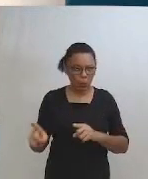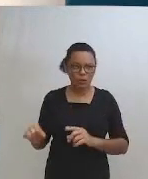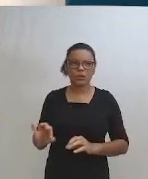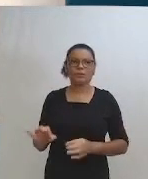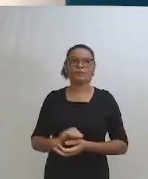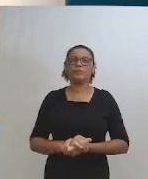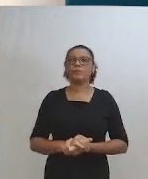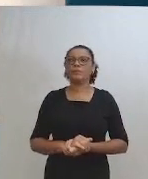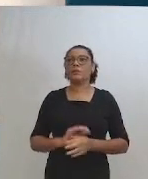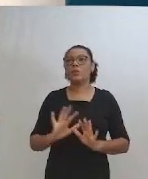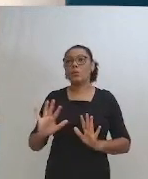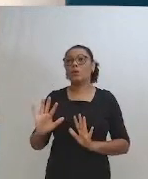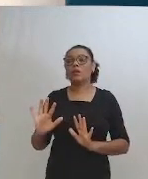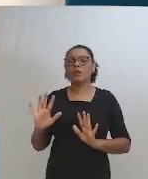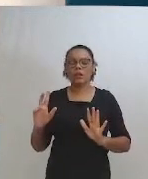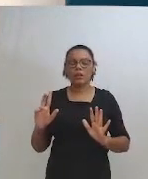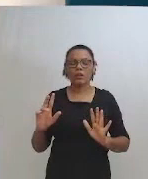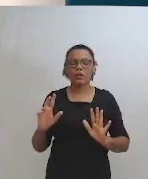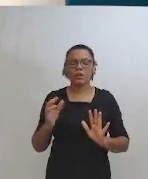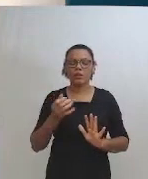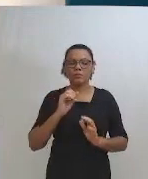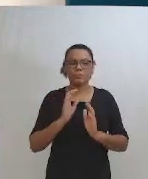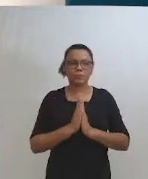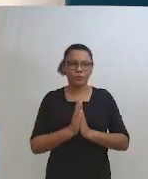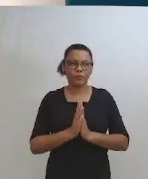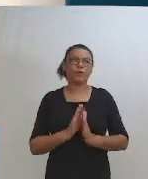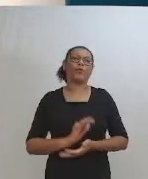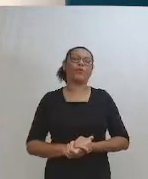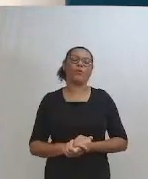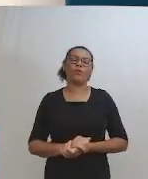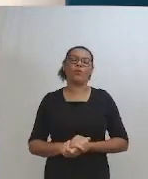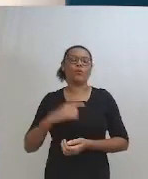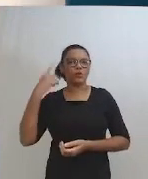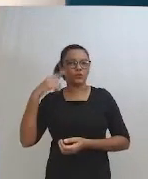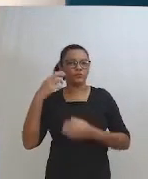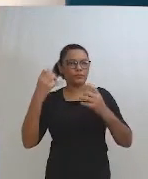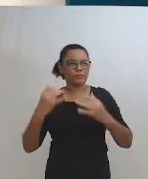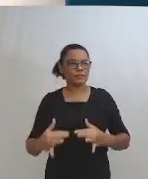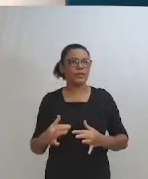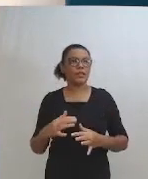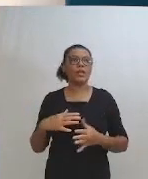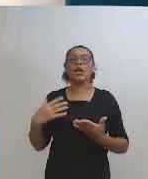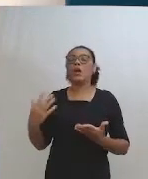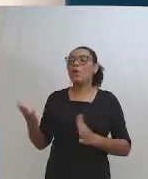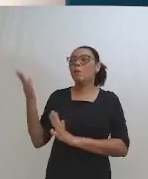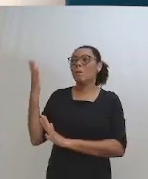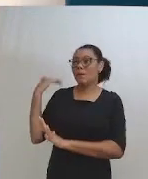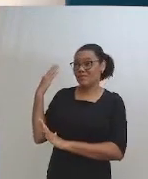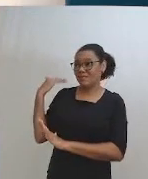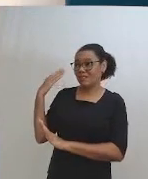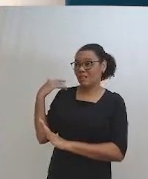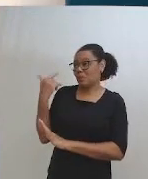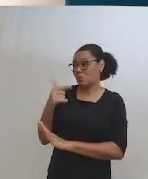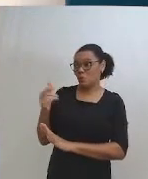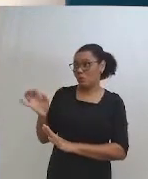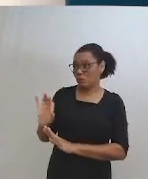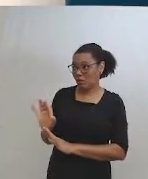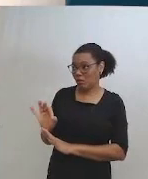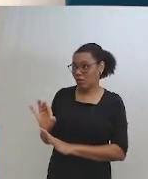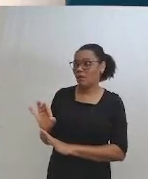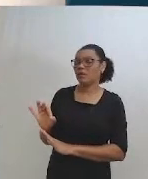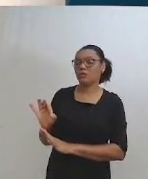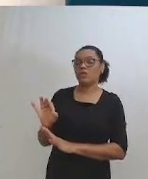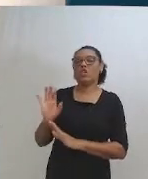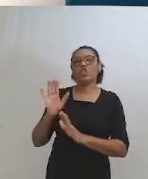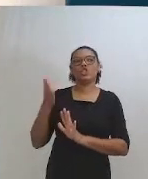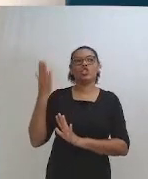fato. Pois não. Quanto a essa passagem pregressa, ela não existe, foi apontado já no agravo regimental, trata-se